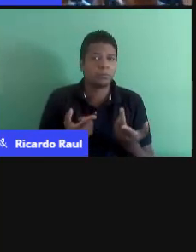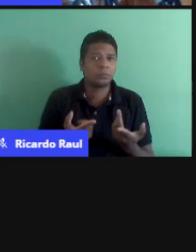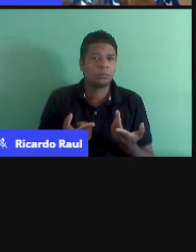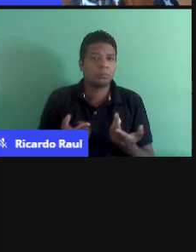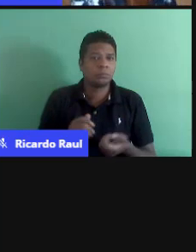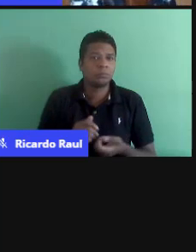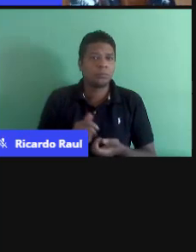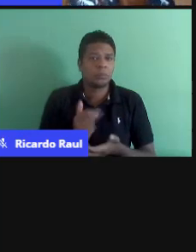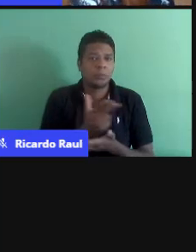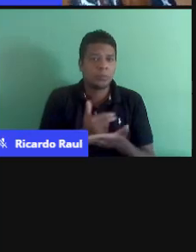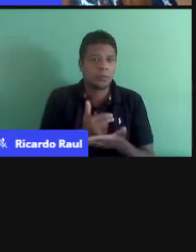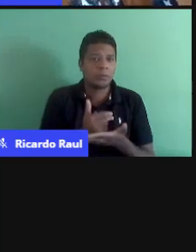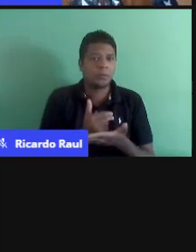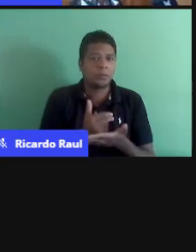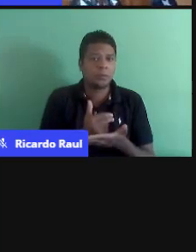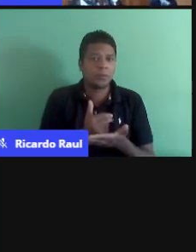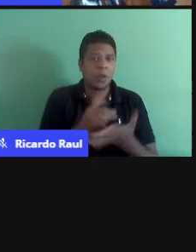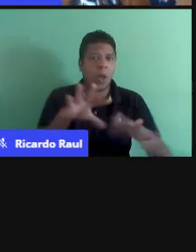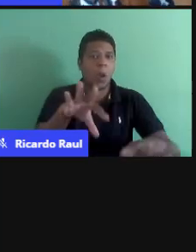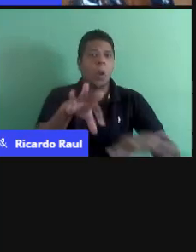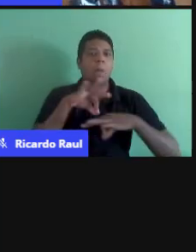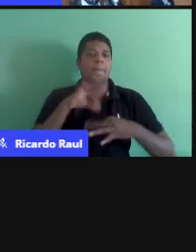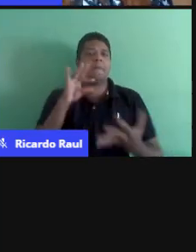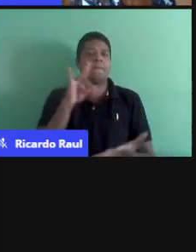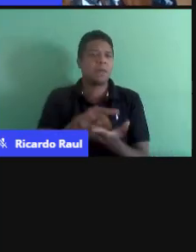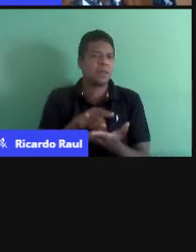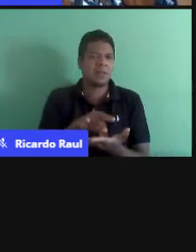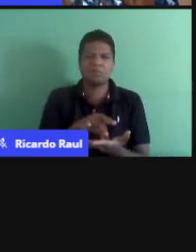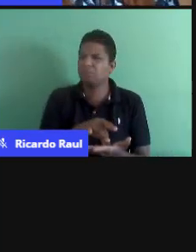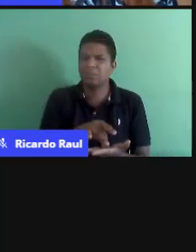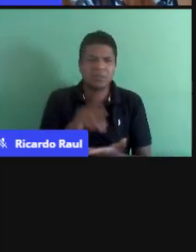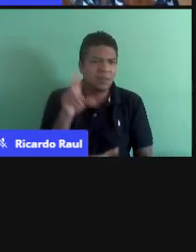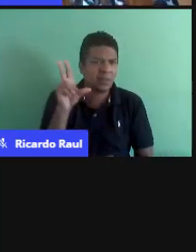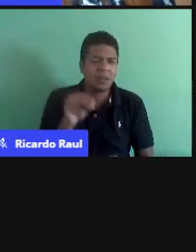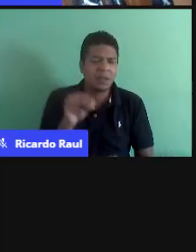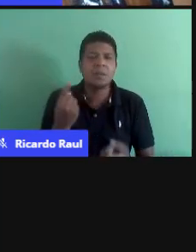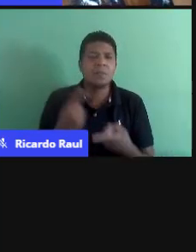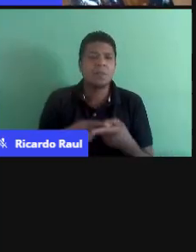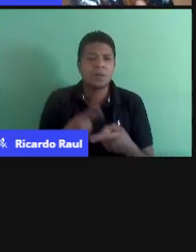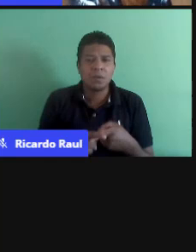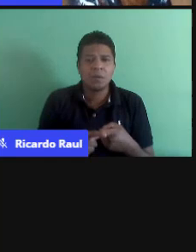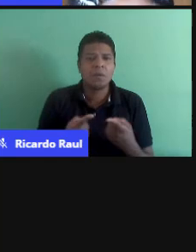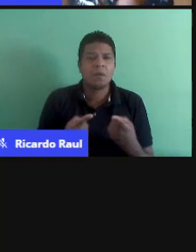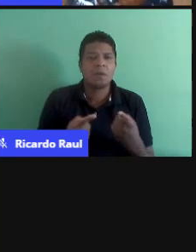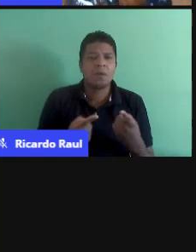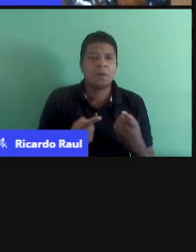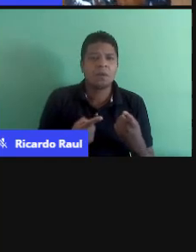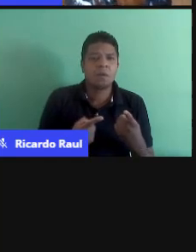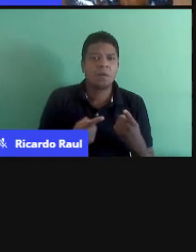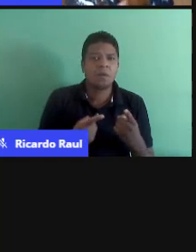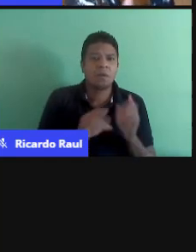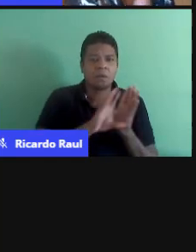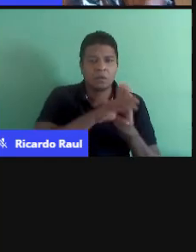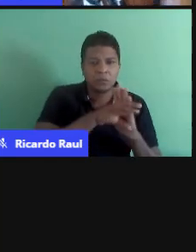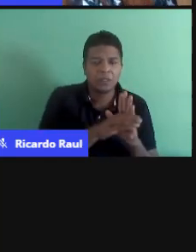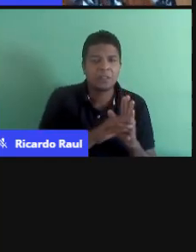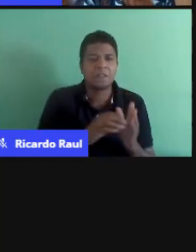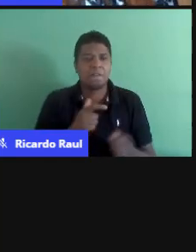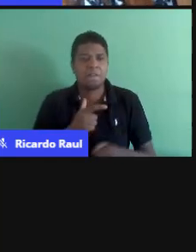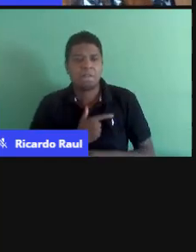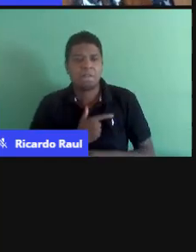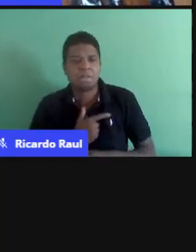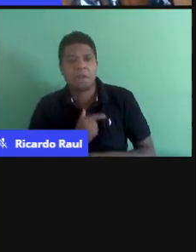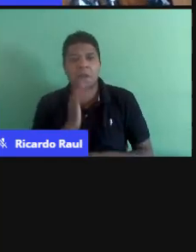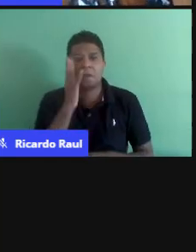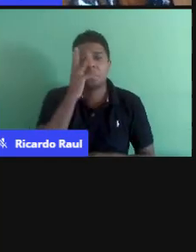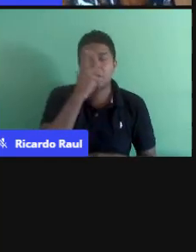ser uma cópia da realidade, de jeito nenhum. Até porque o conceito de feio e bonito, ele é diferente